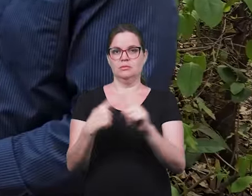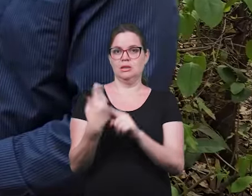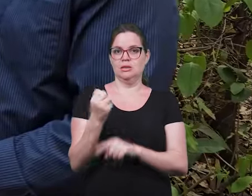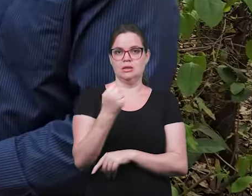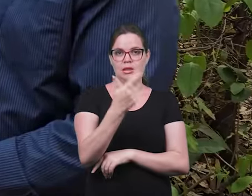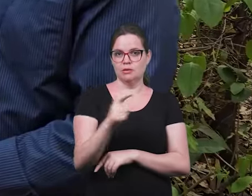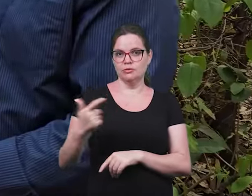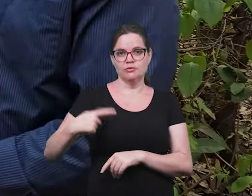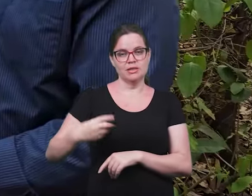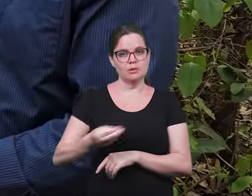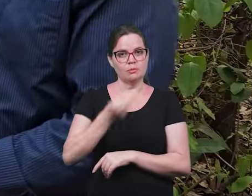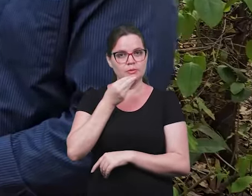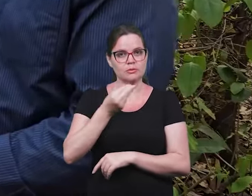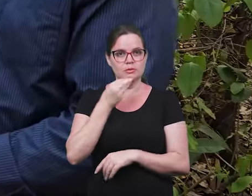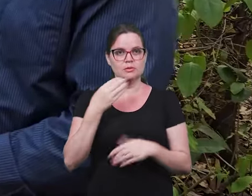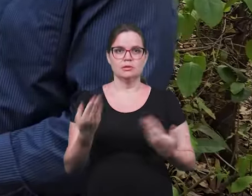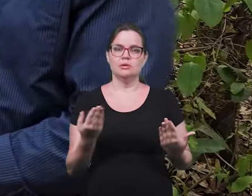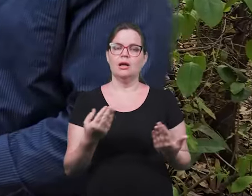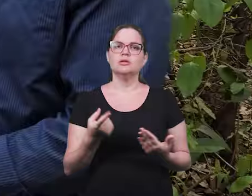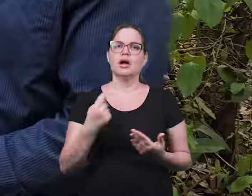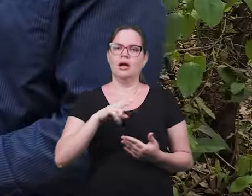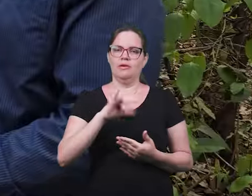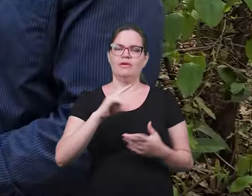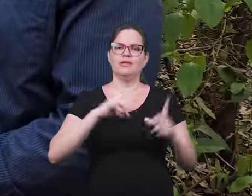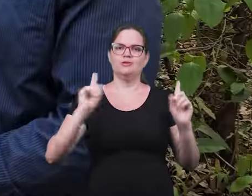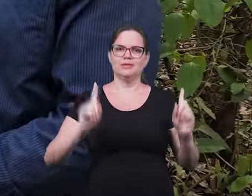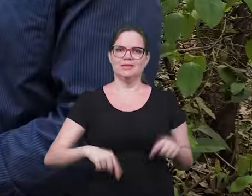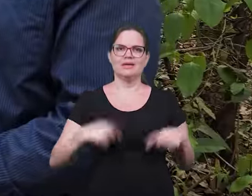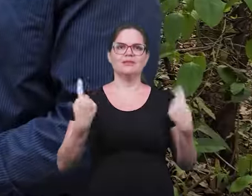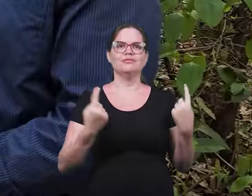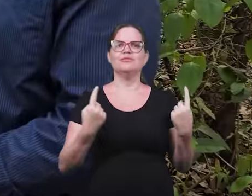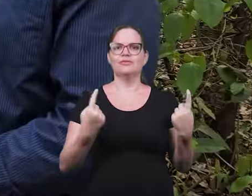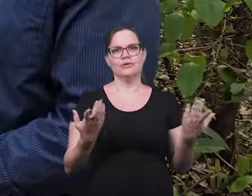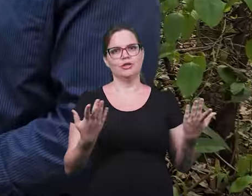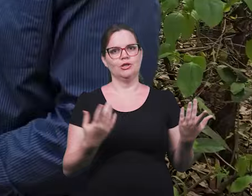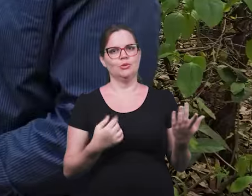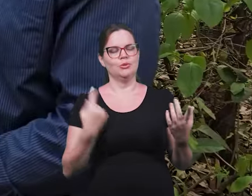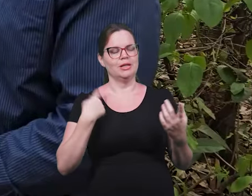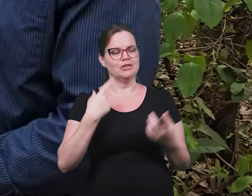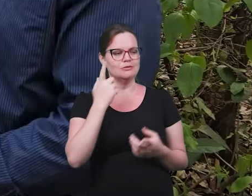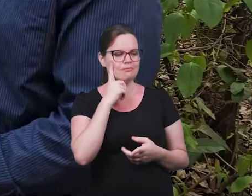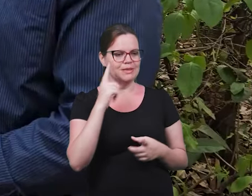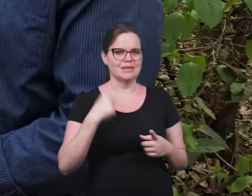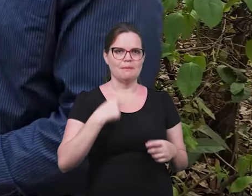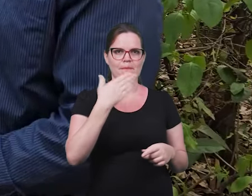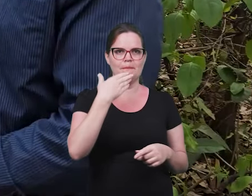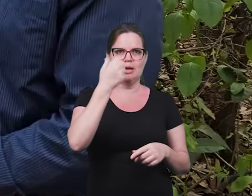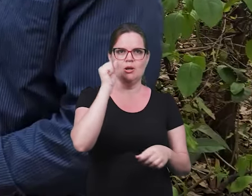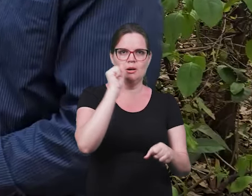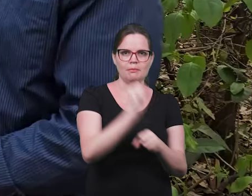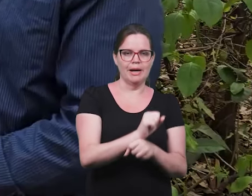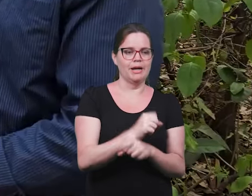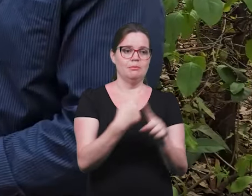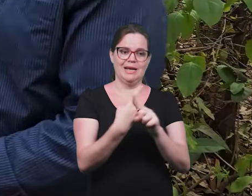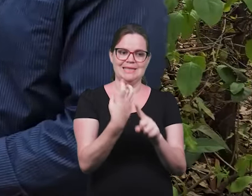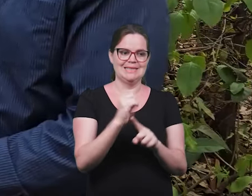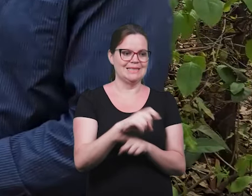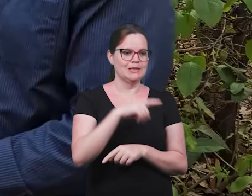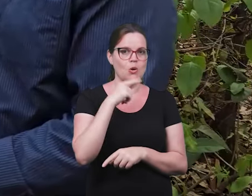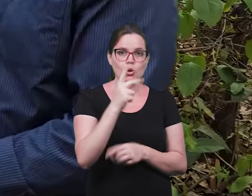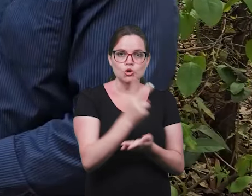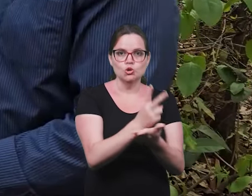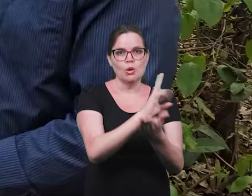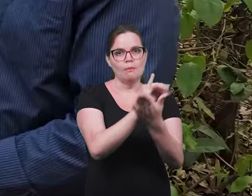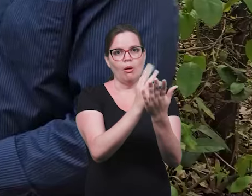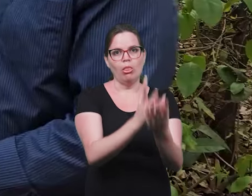gente não tivesse alternativas, aí de fato seria um grande desafio. A gente falaria, olha, é melhor a gente parar, porque a vegetação vai acabar, né?